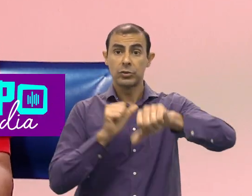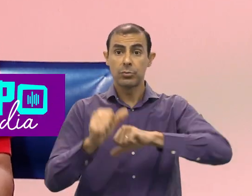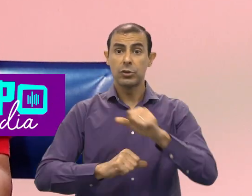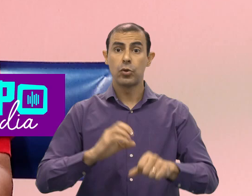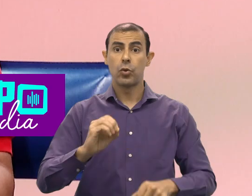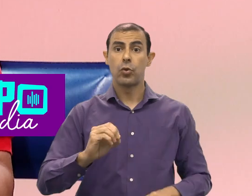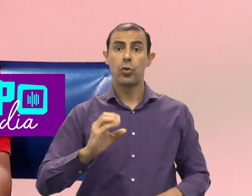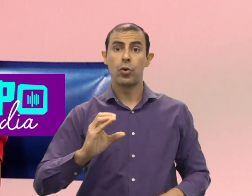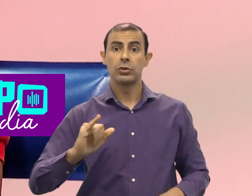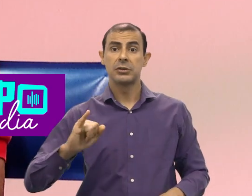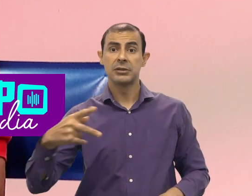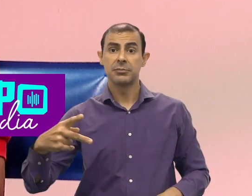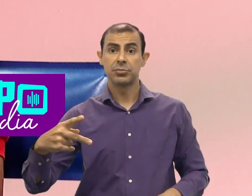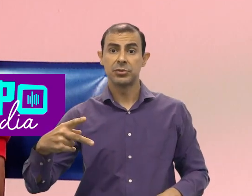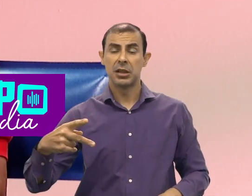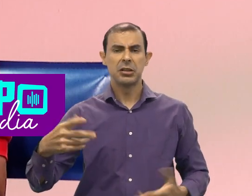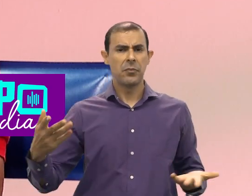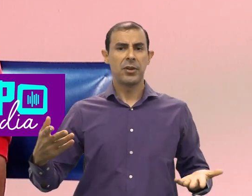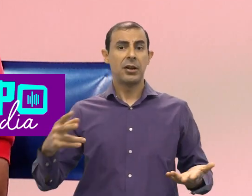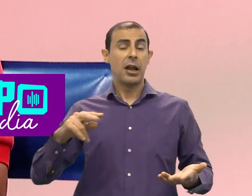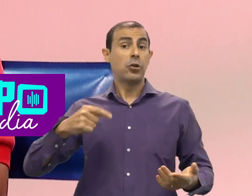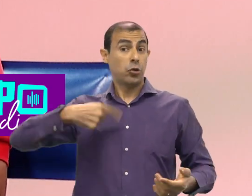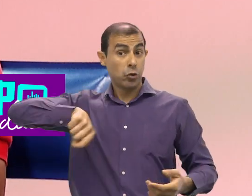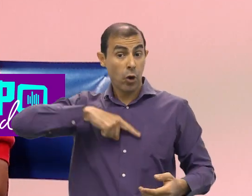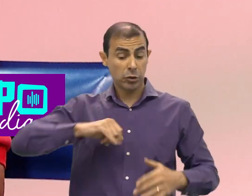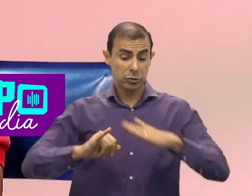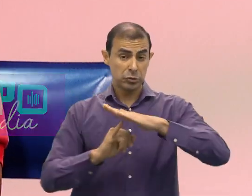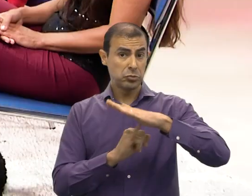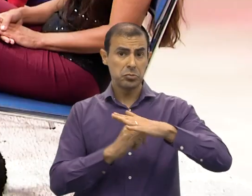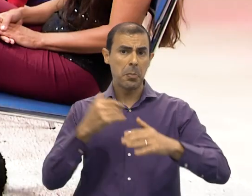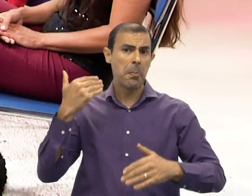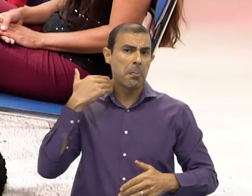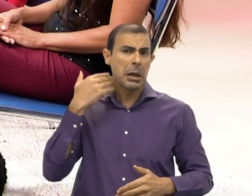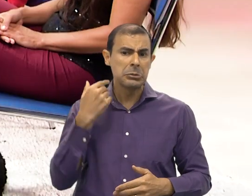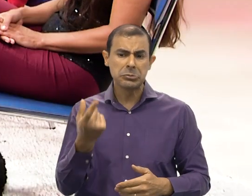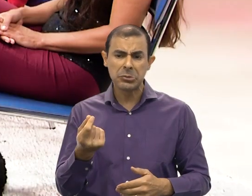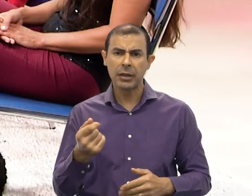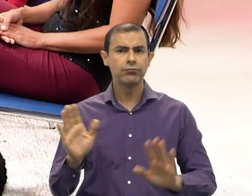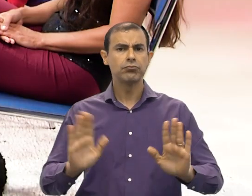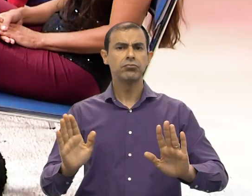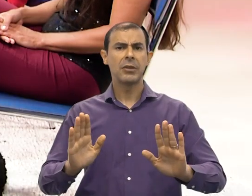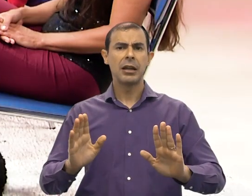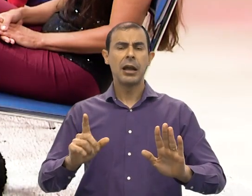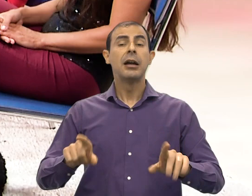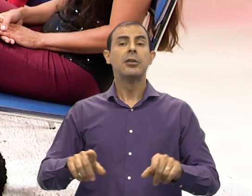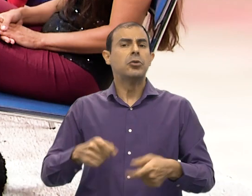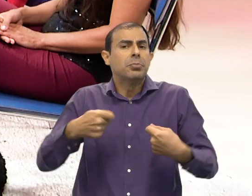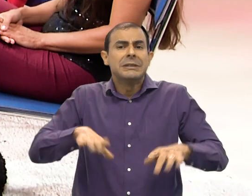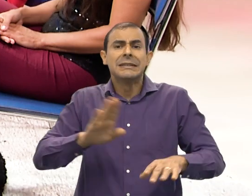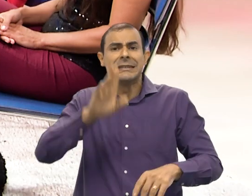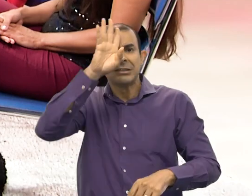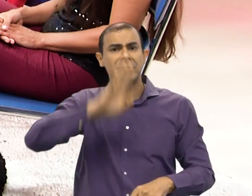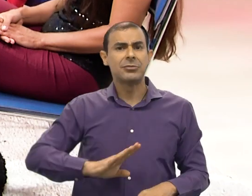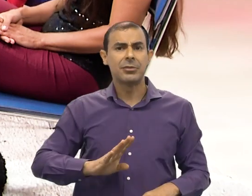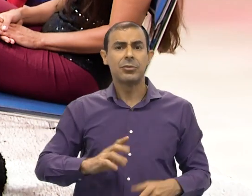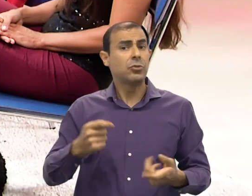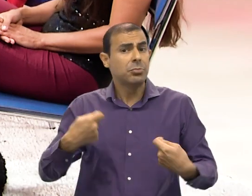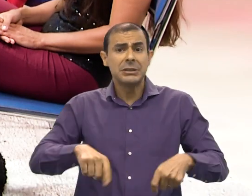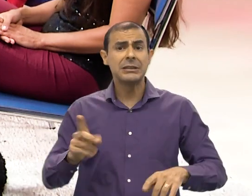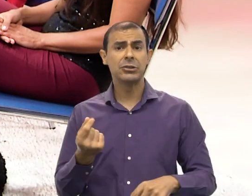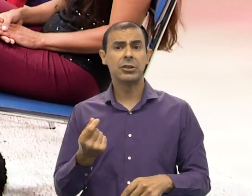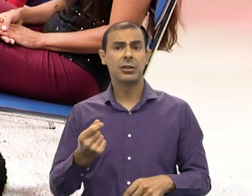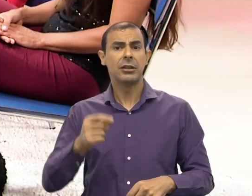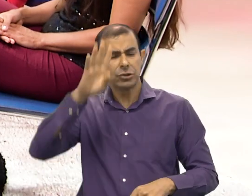bancária ainda, então não precisa de dinheiro para realizar as ações, já realizamos 103 ações. Transformou a dor em ação. A dor